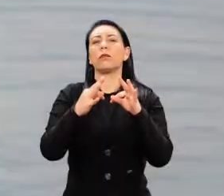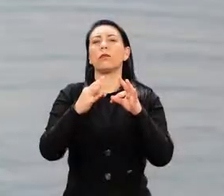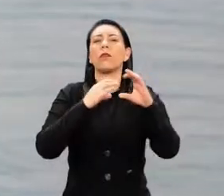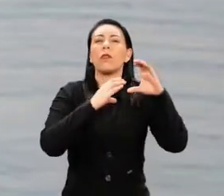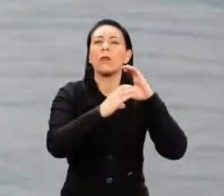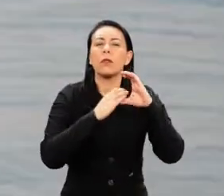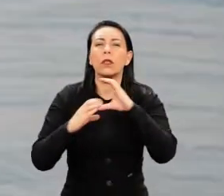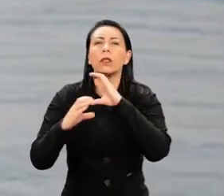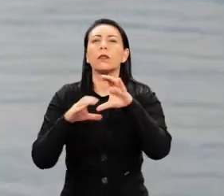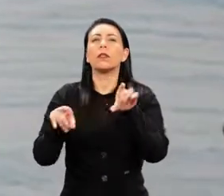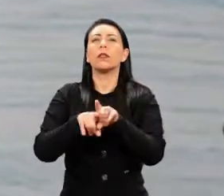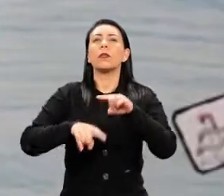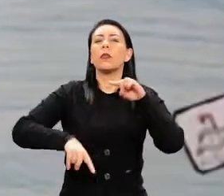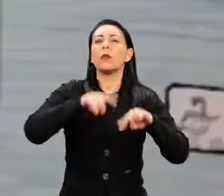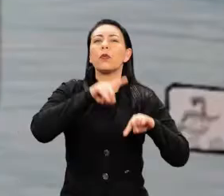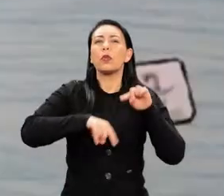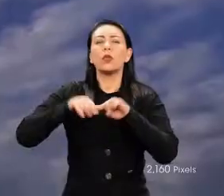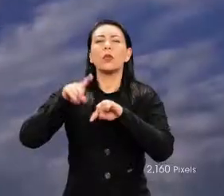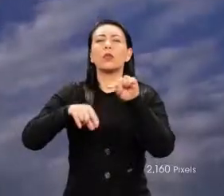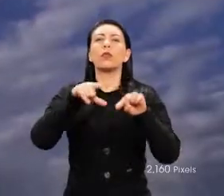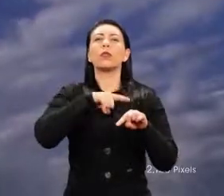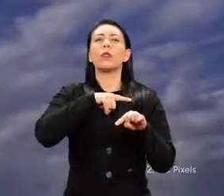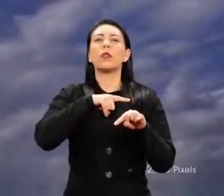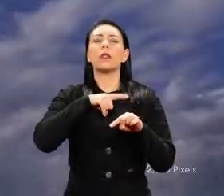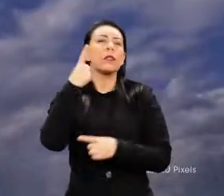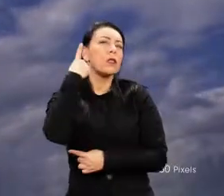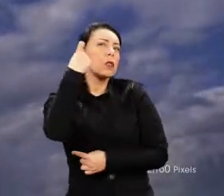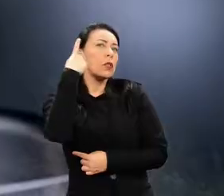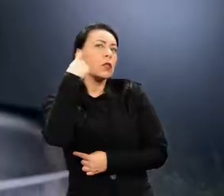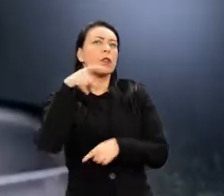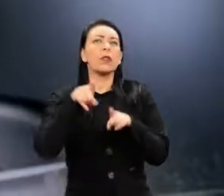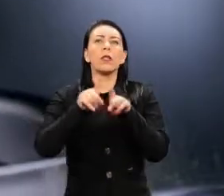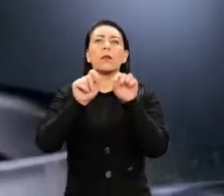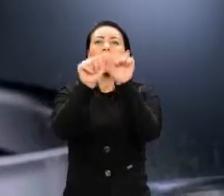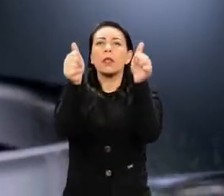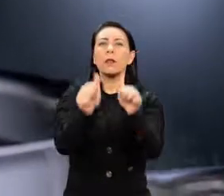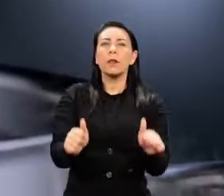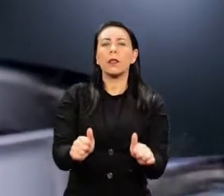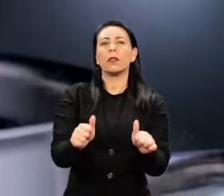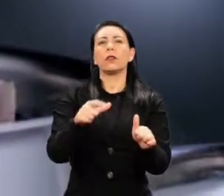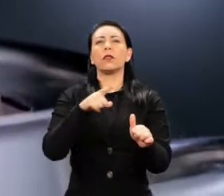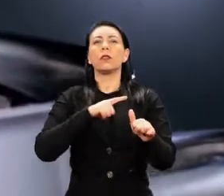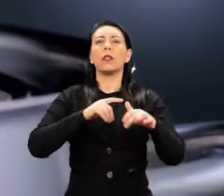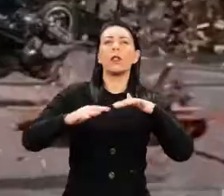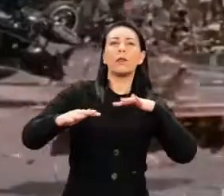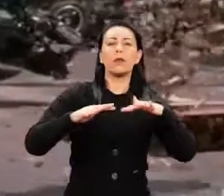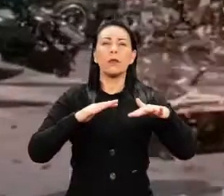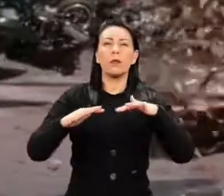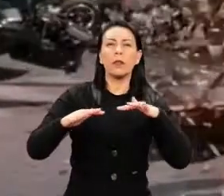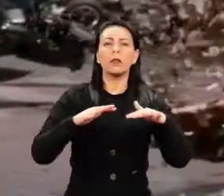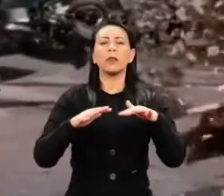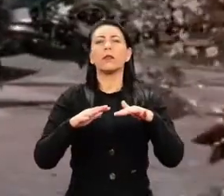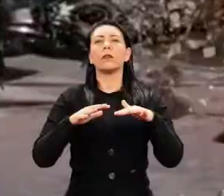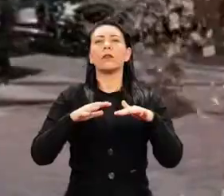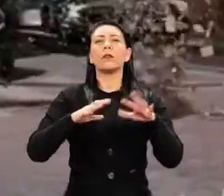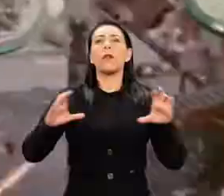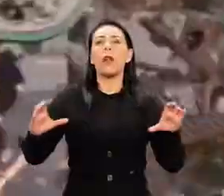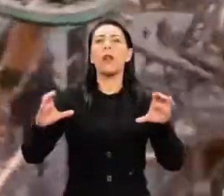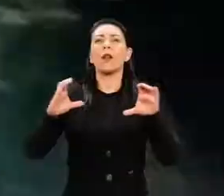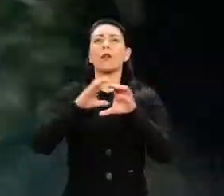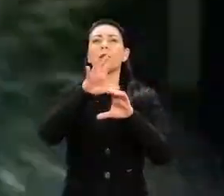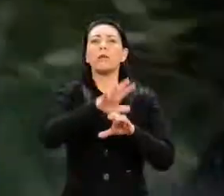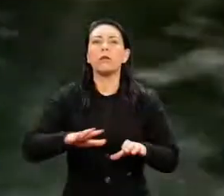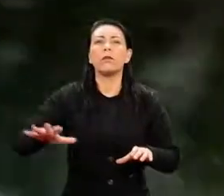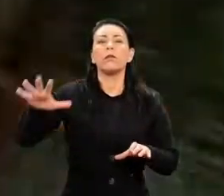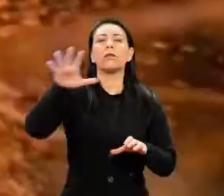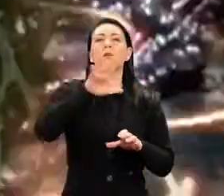formas de comunicação e produtos constituídos de sons e imagens com impressão de movimento